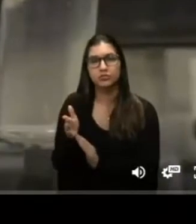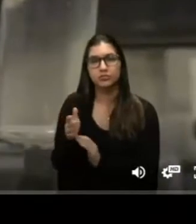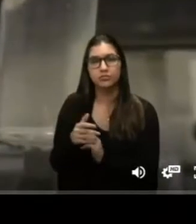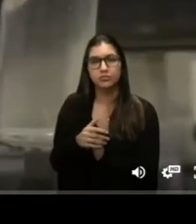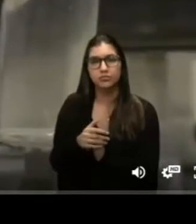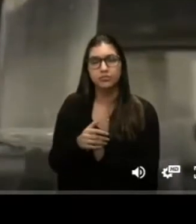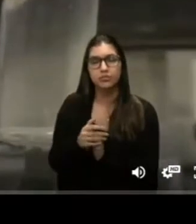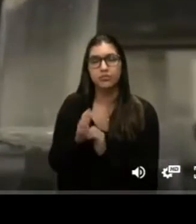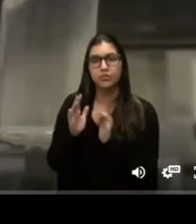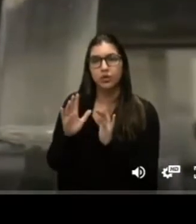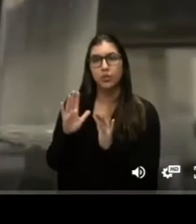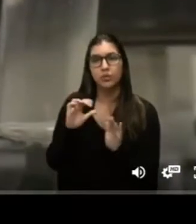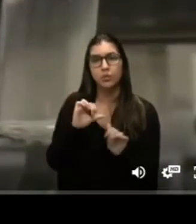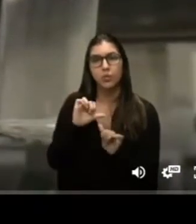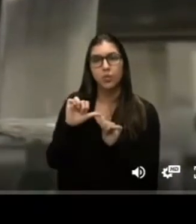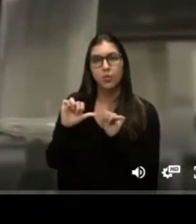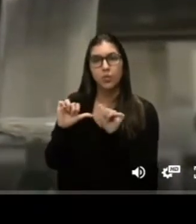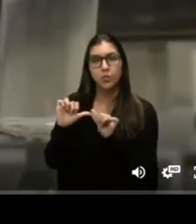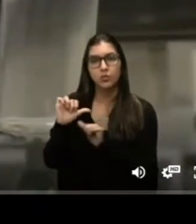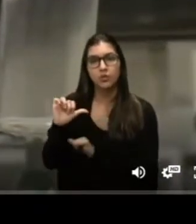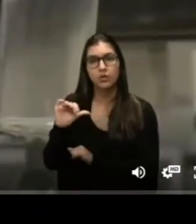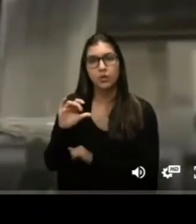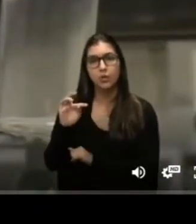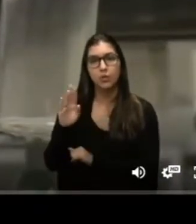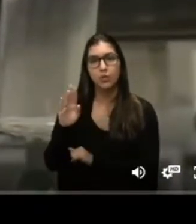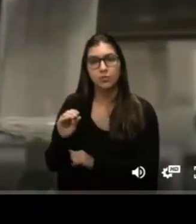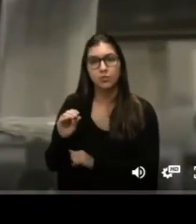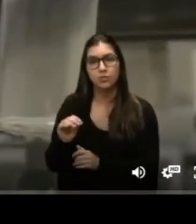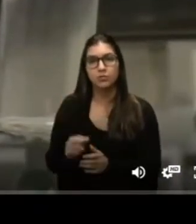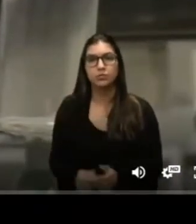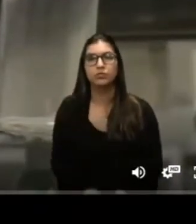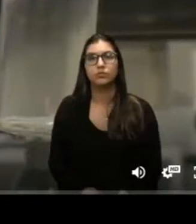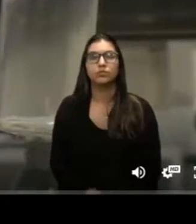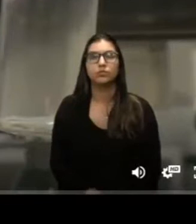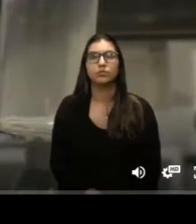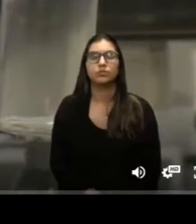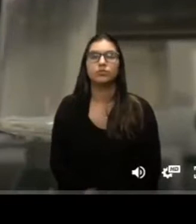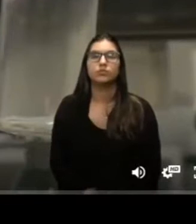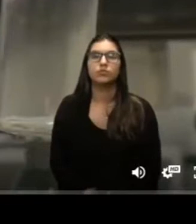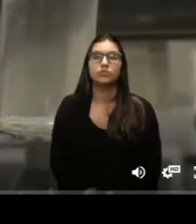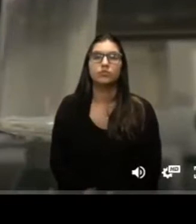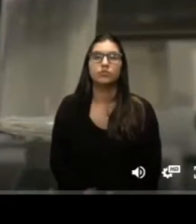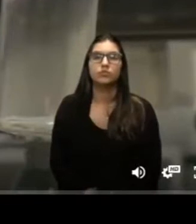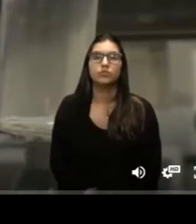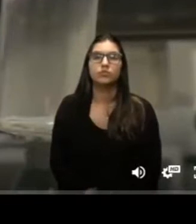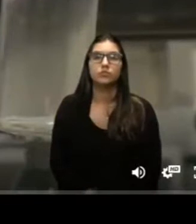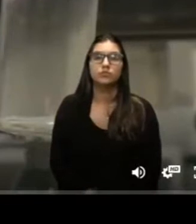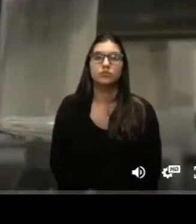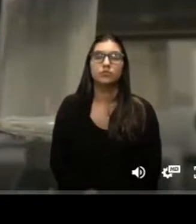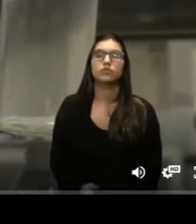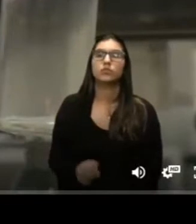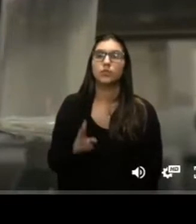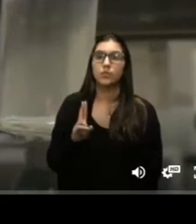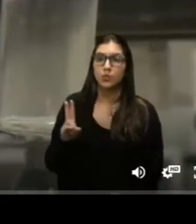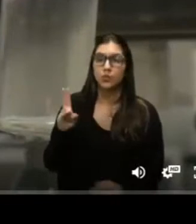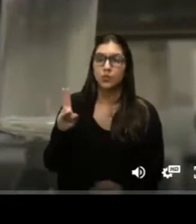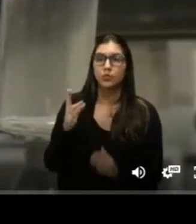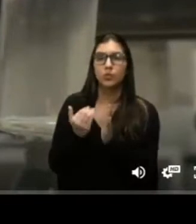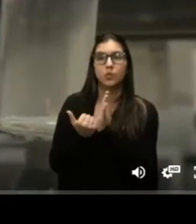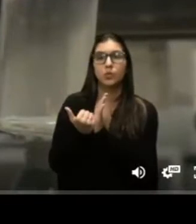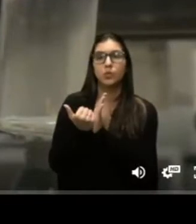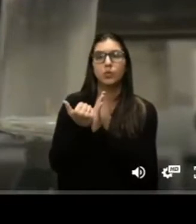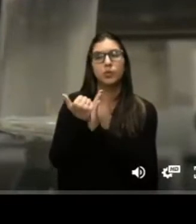Já ocorreu a mudança de fase para o composto acetanilida. Agora olha o outro. Então, nós damos sequência, aumentando a temperatura e